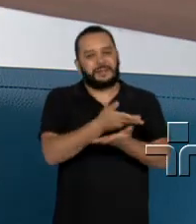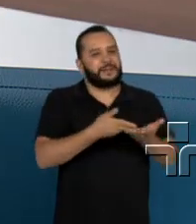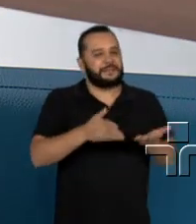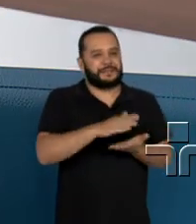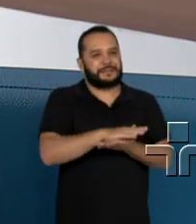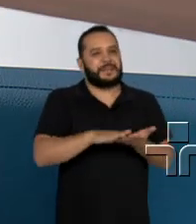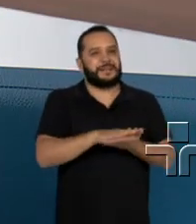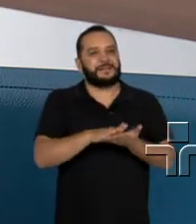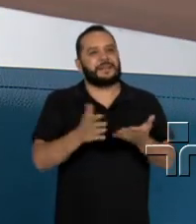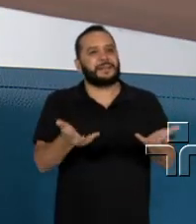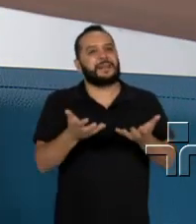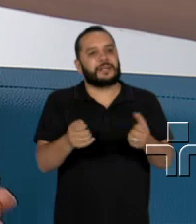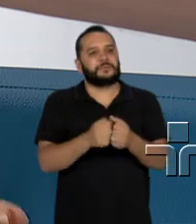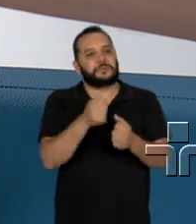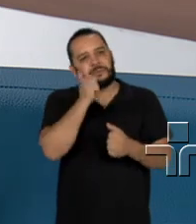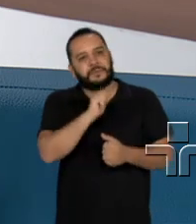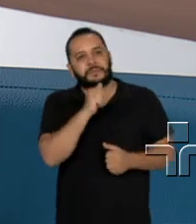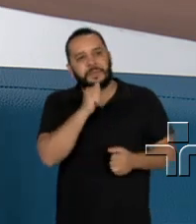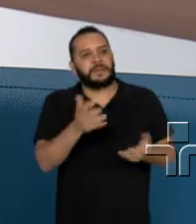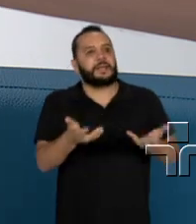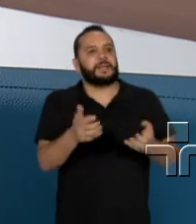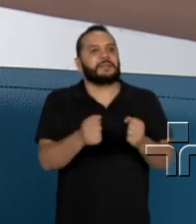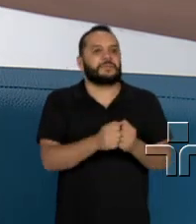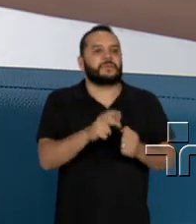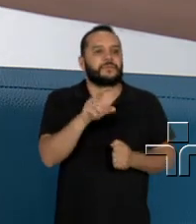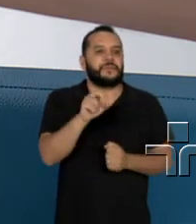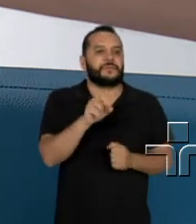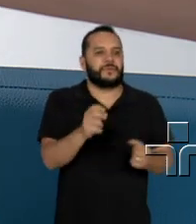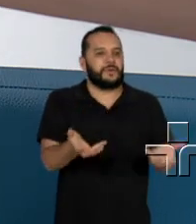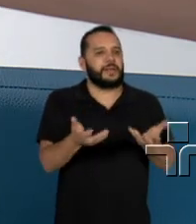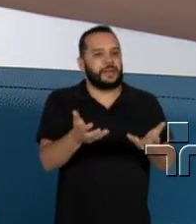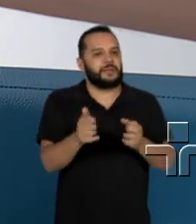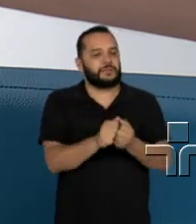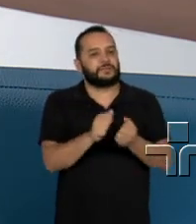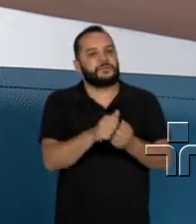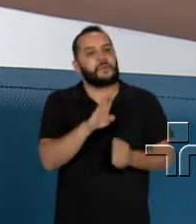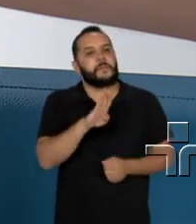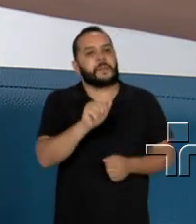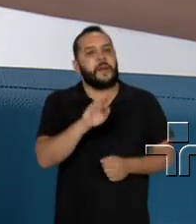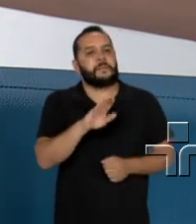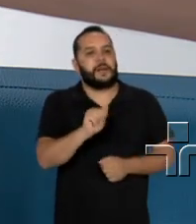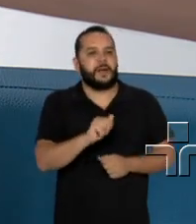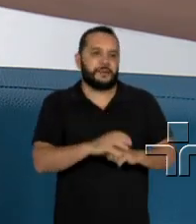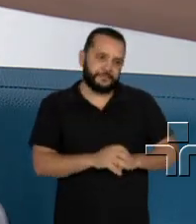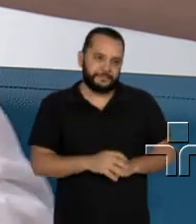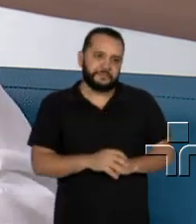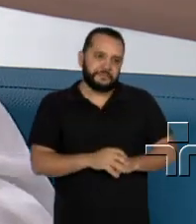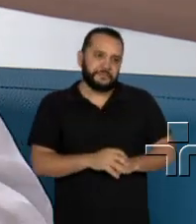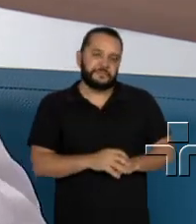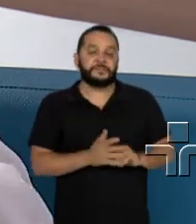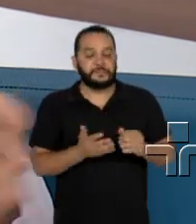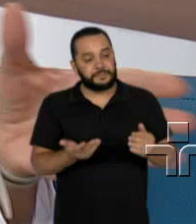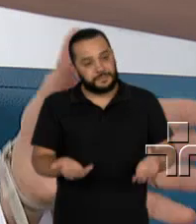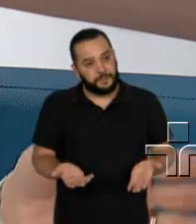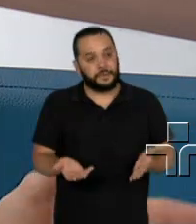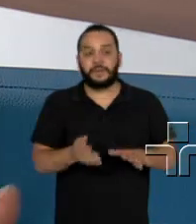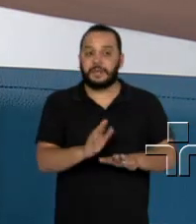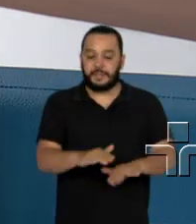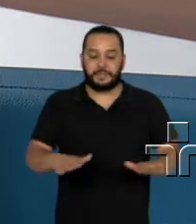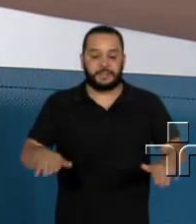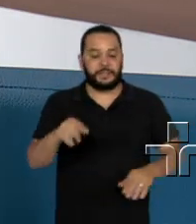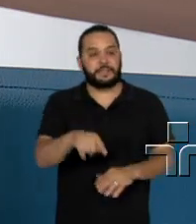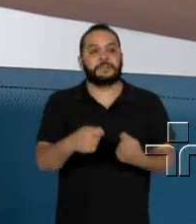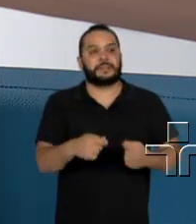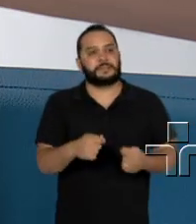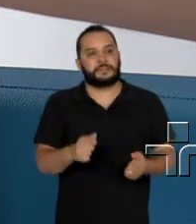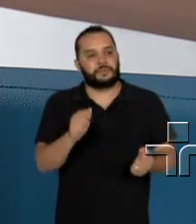quer ficar com mãe quer ficar com a avó quer ficar com baba há muitas vezes ea criança ela precisa ficar